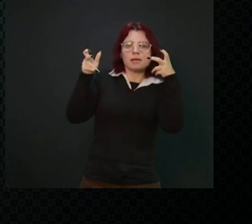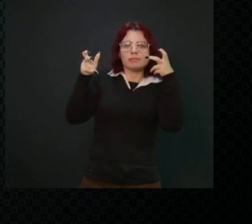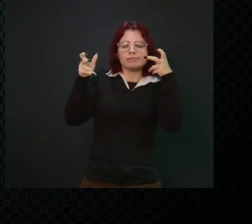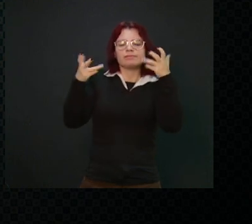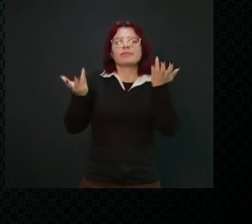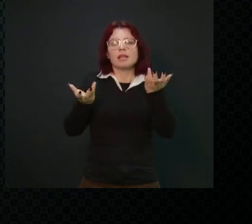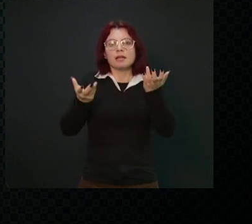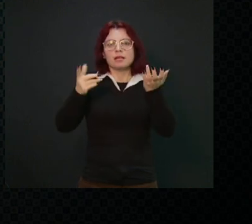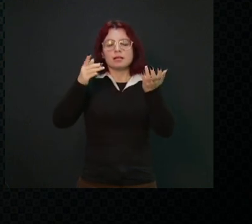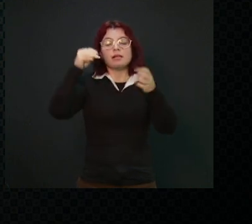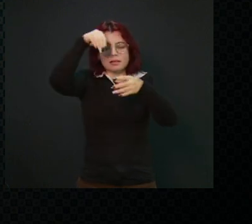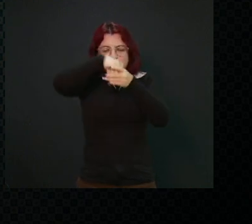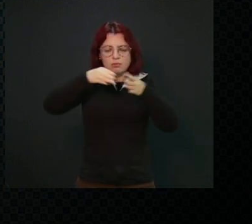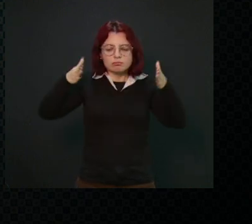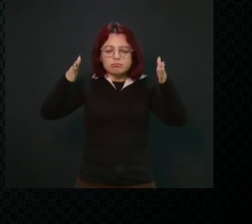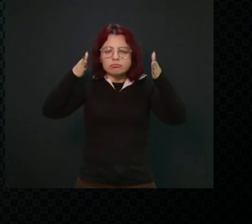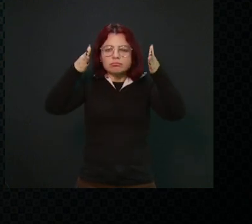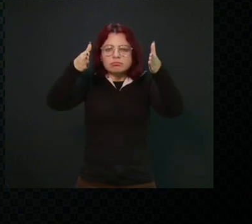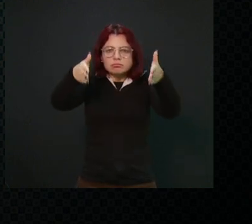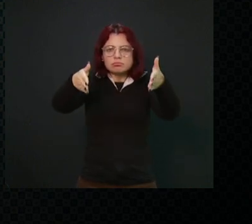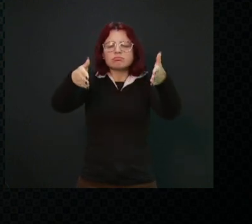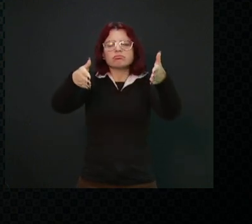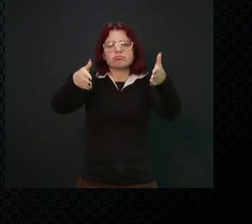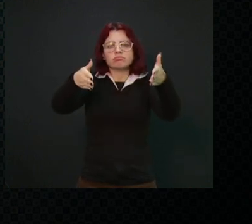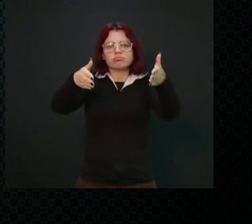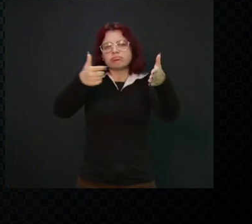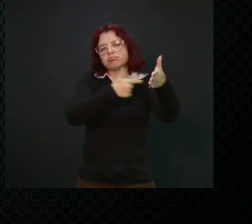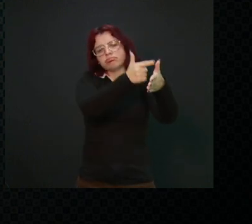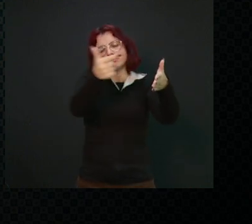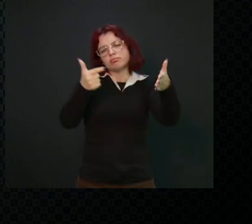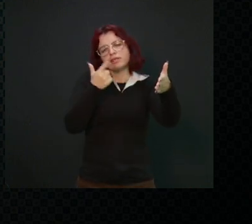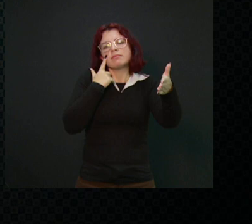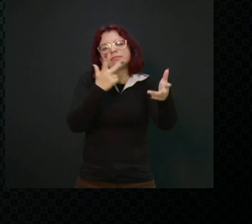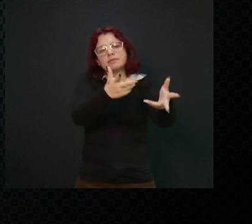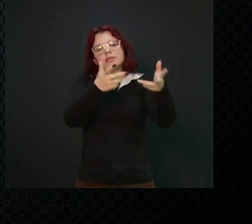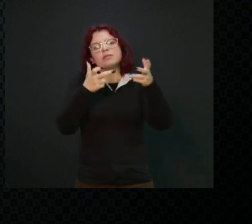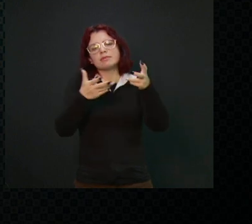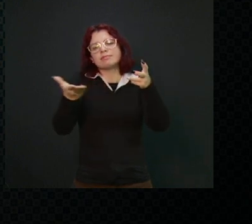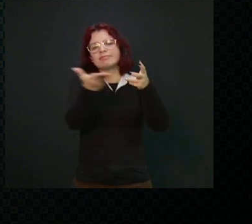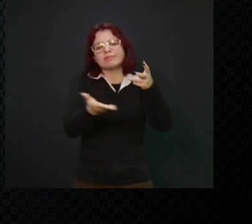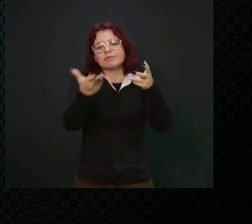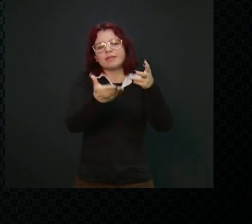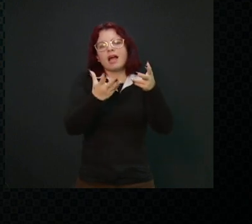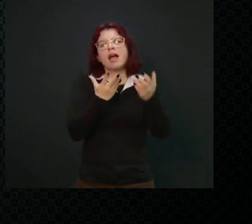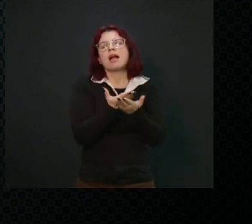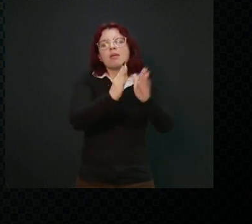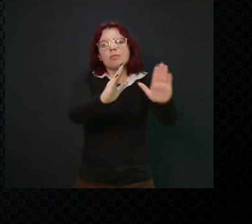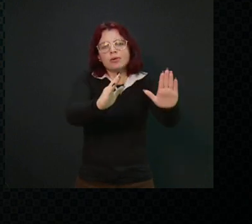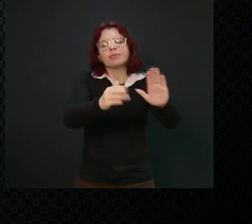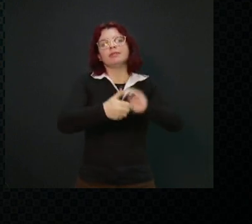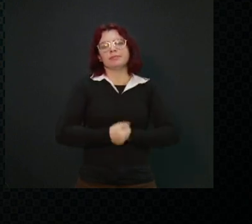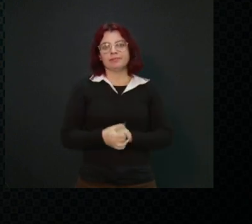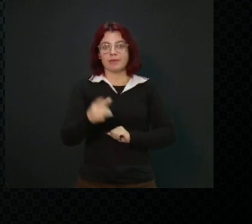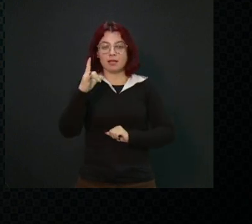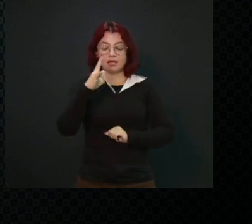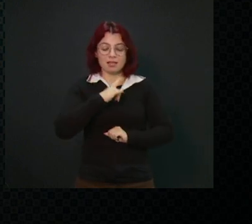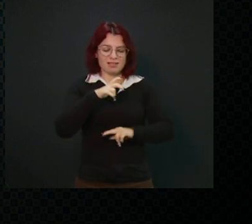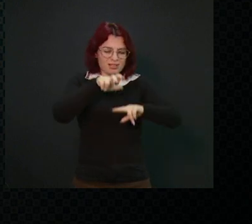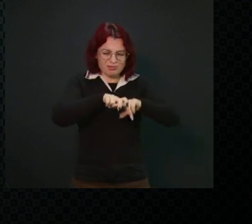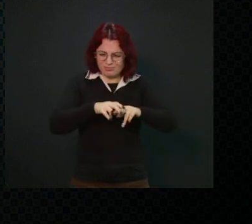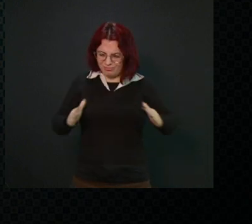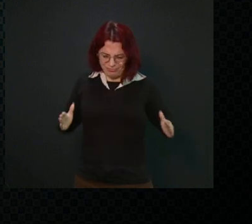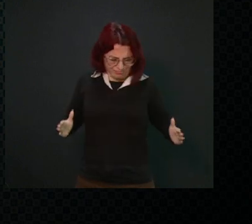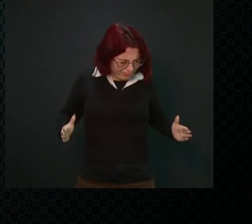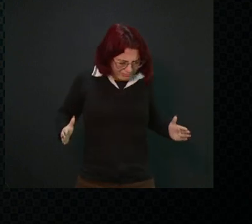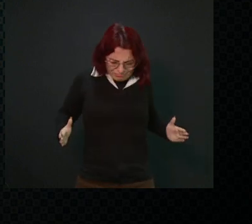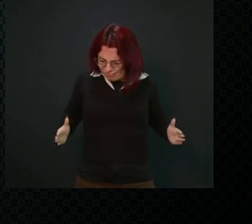campo de visão dele, ele não tem a noção de que aquilo ali não está mais. Ele também senta onde ele não se cabe, então ele